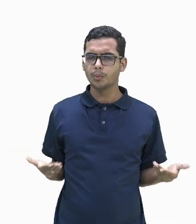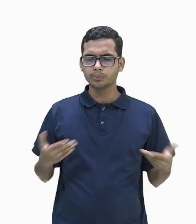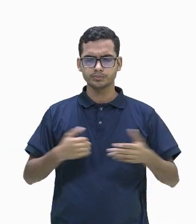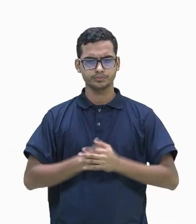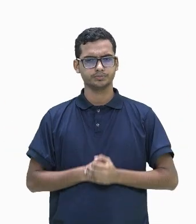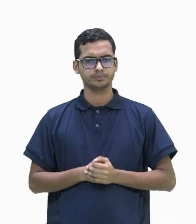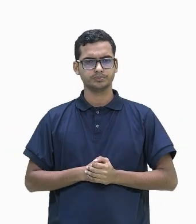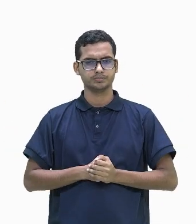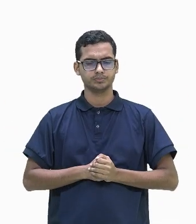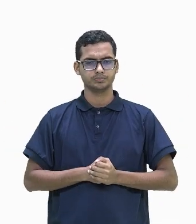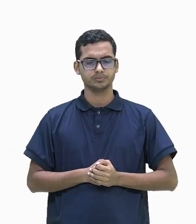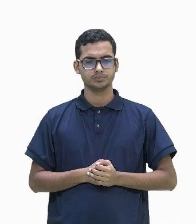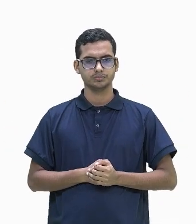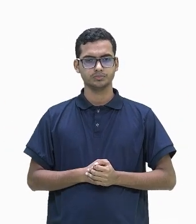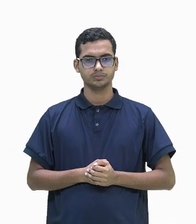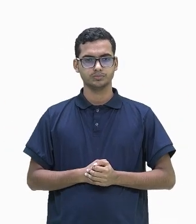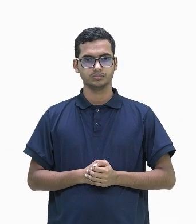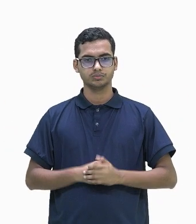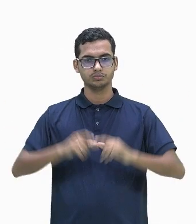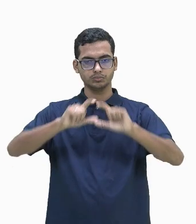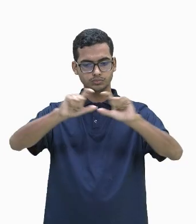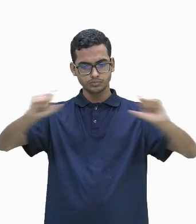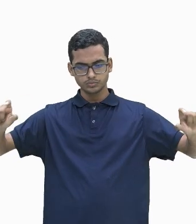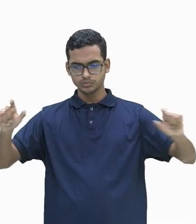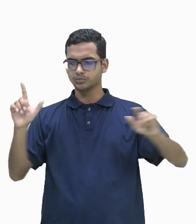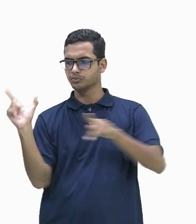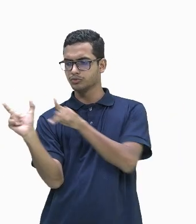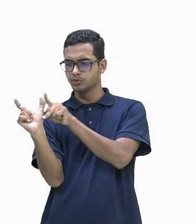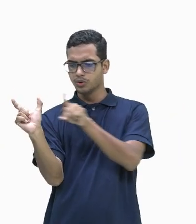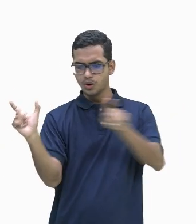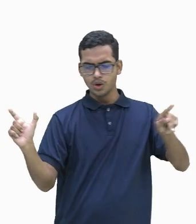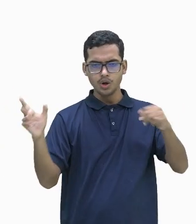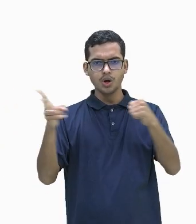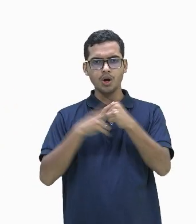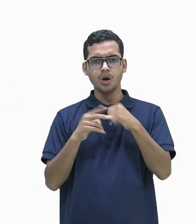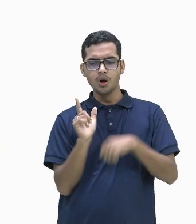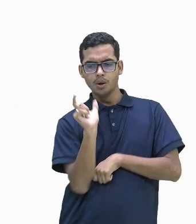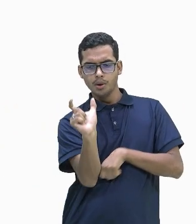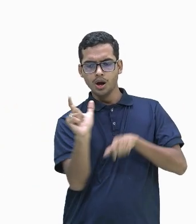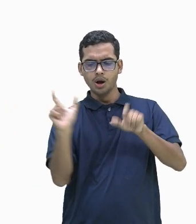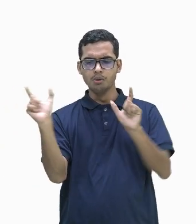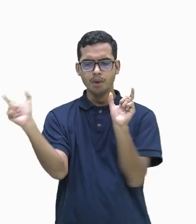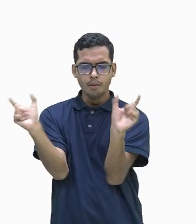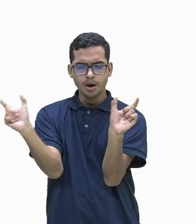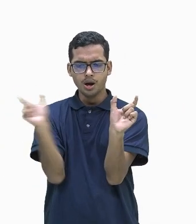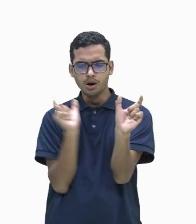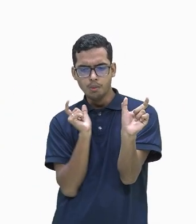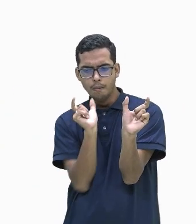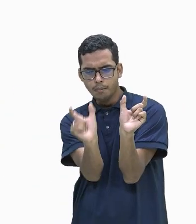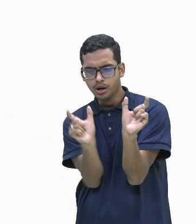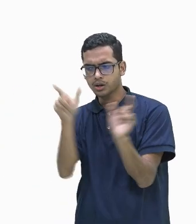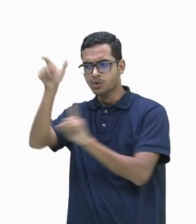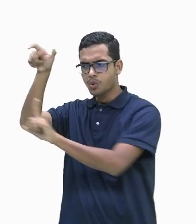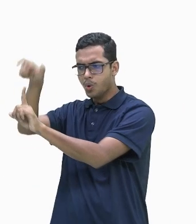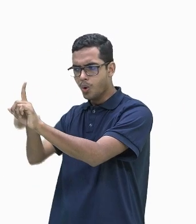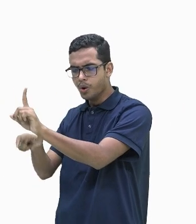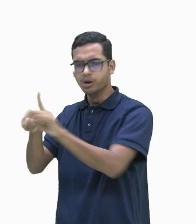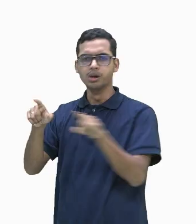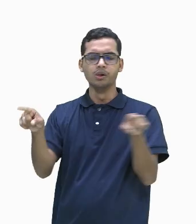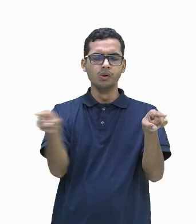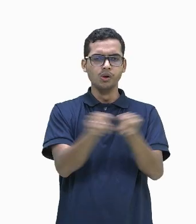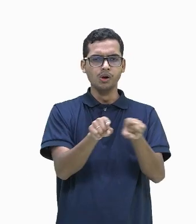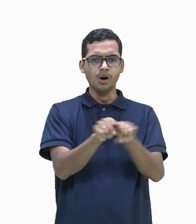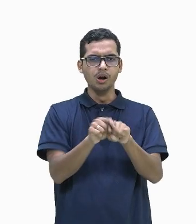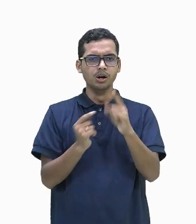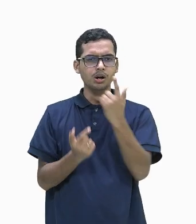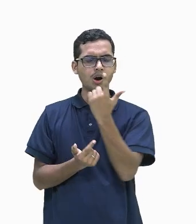existir do verbo nesse tipo de predicado é ligar. Ligar o quê, professora? O sujeito com